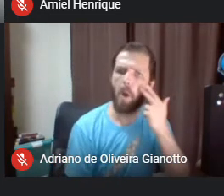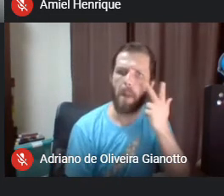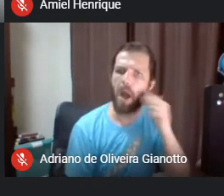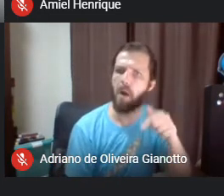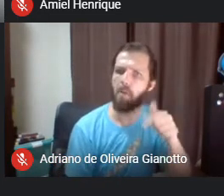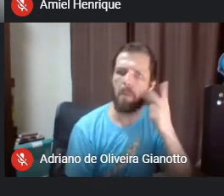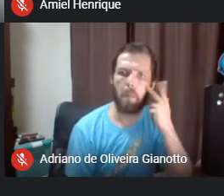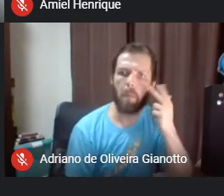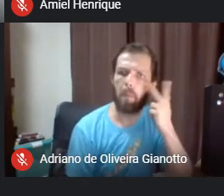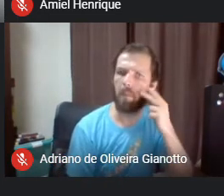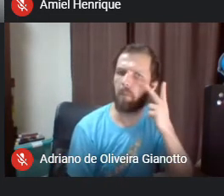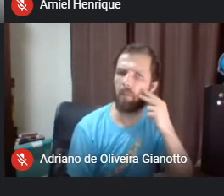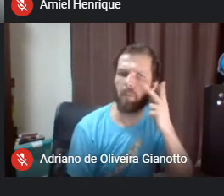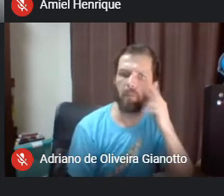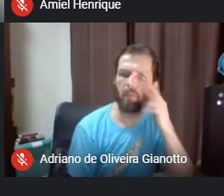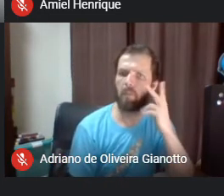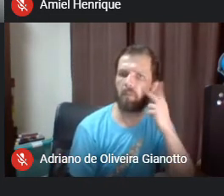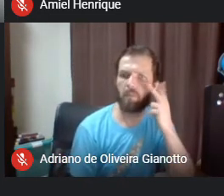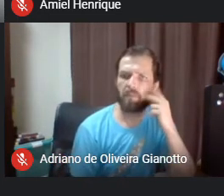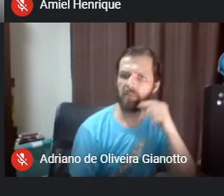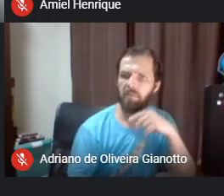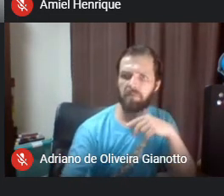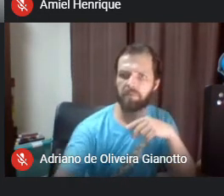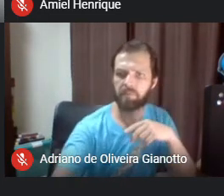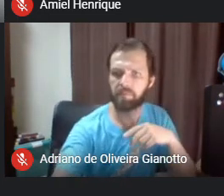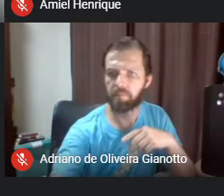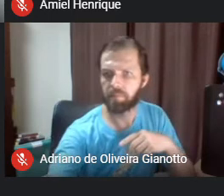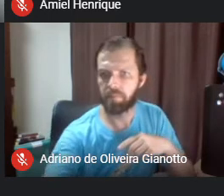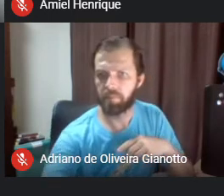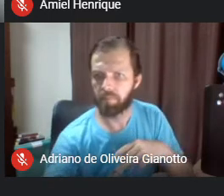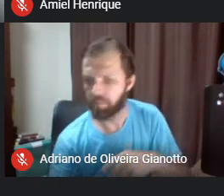Tá travando? Não, para mim tá normal.